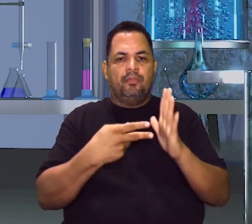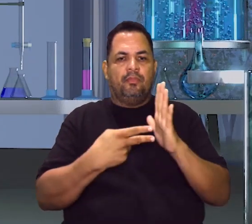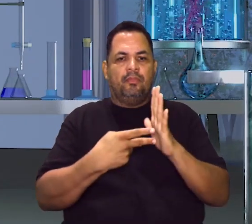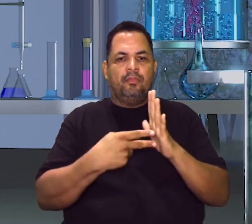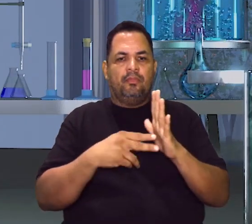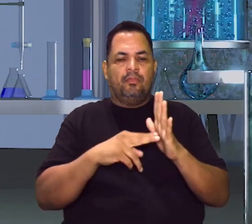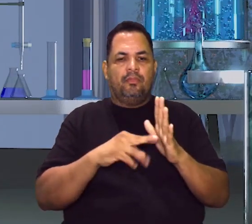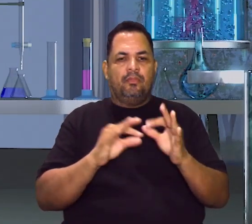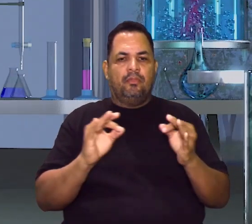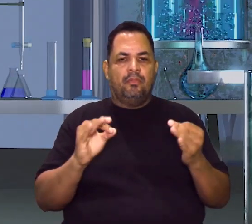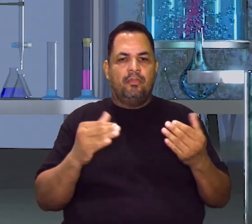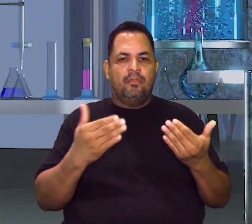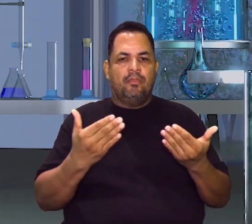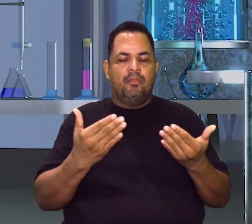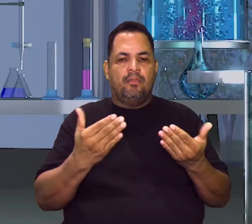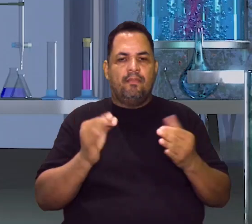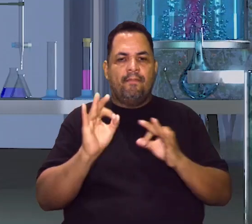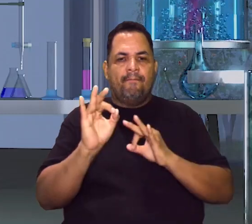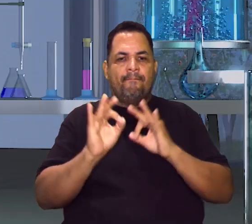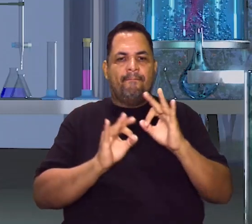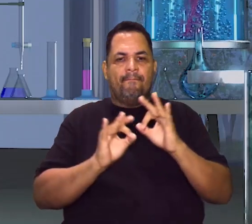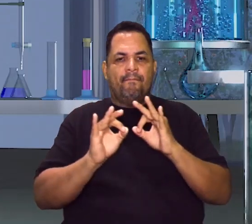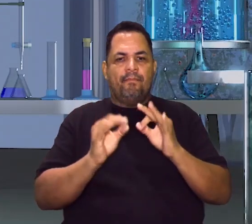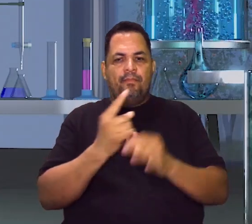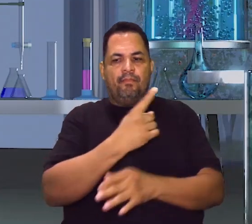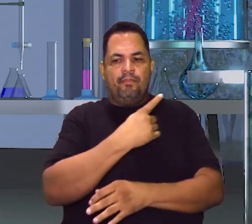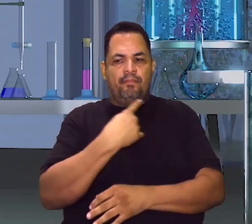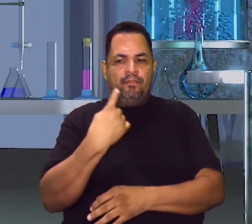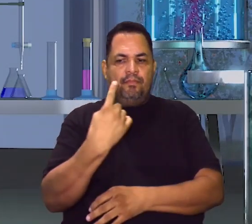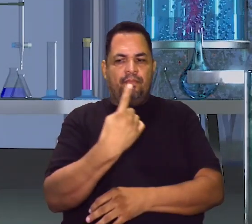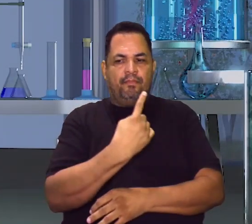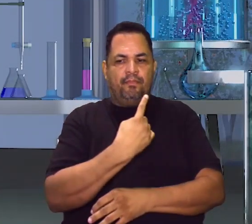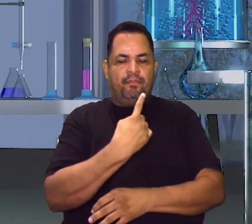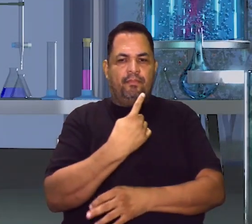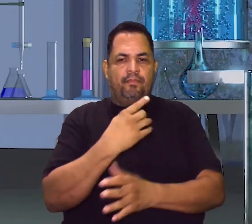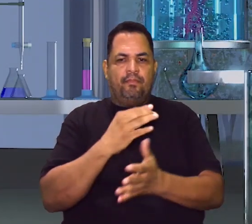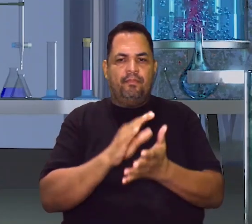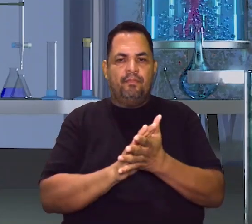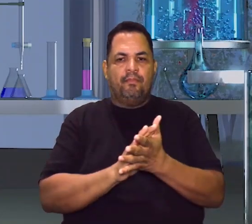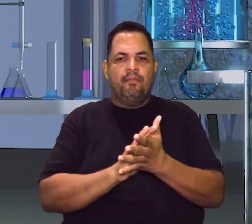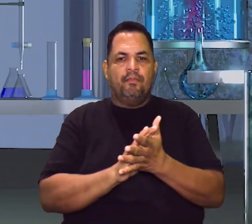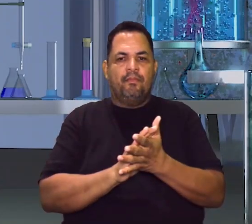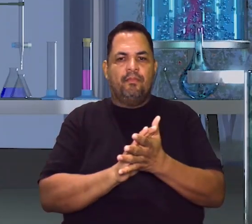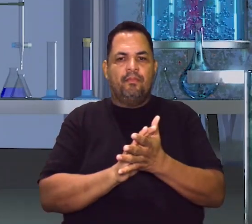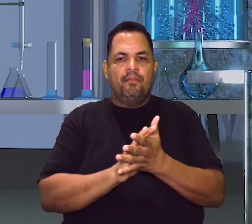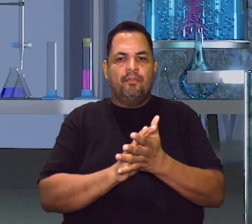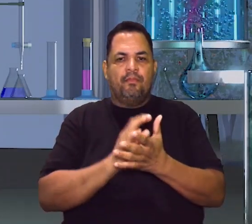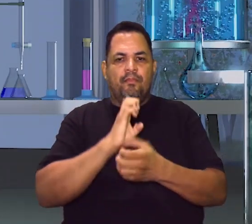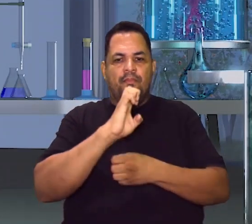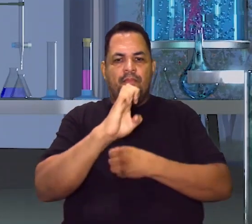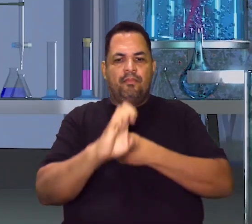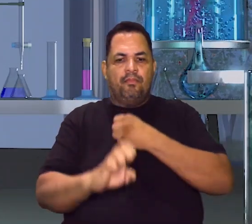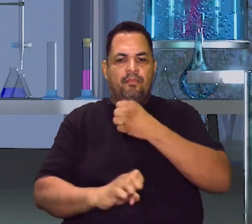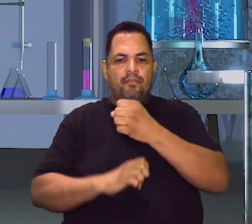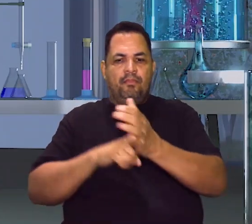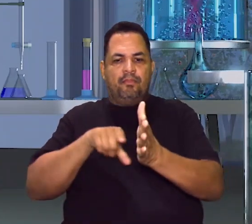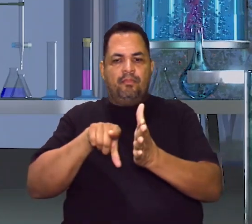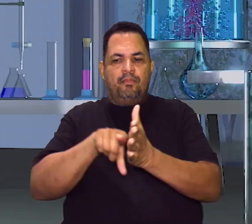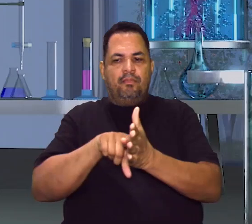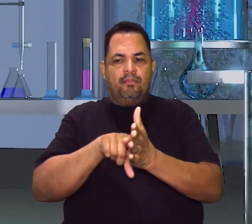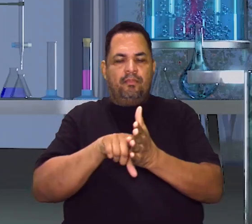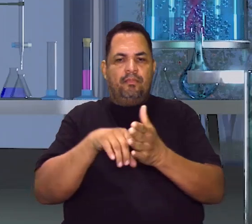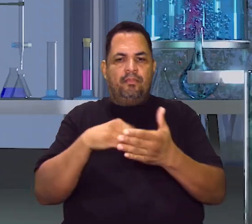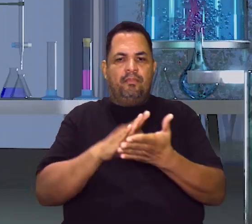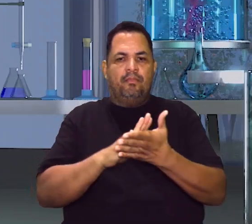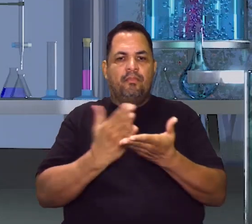significa dizer que nós estamos falando de eletronegatividade. Na tabela